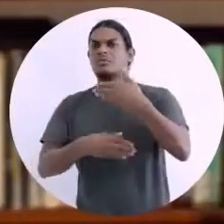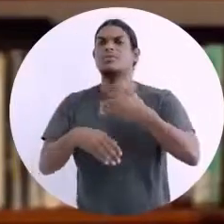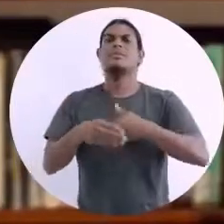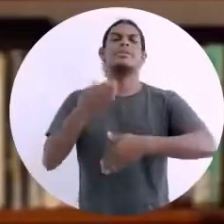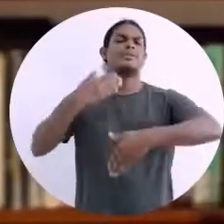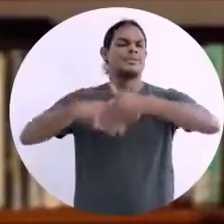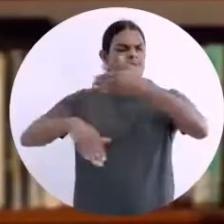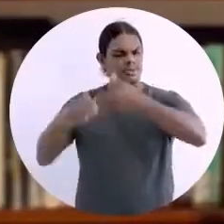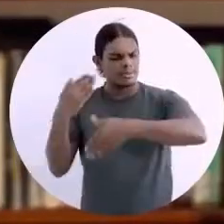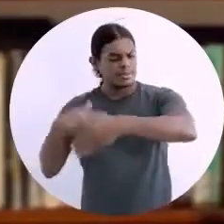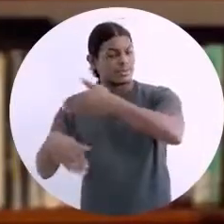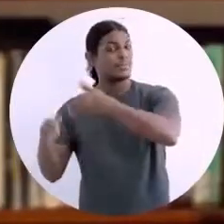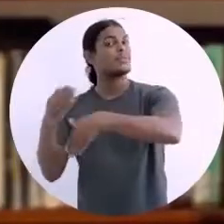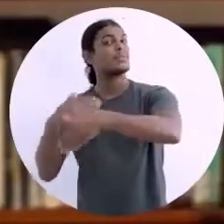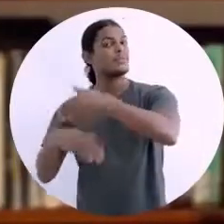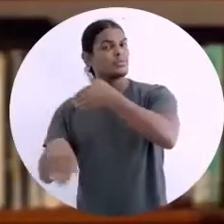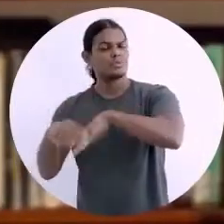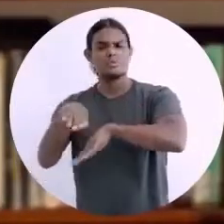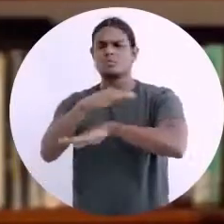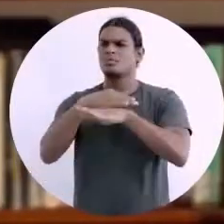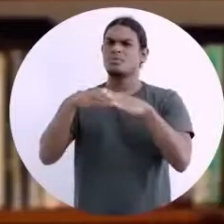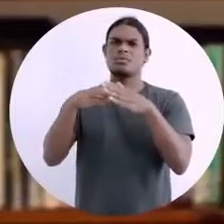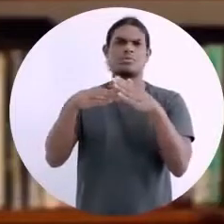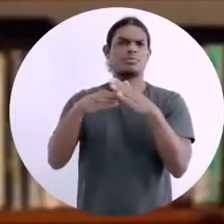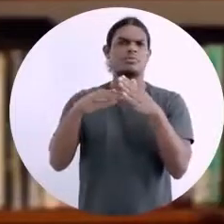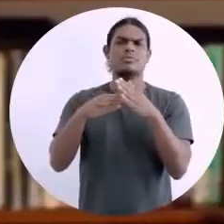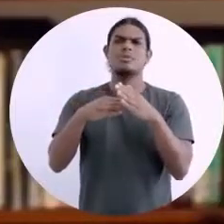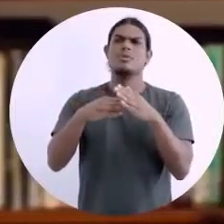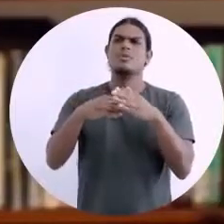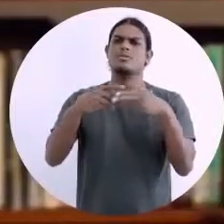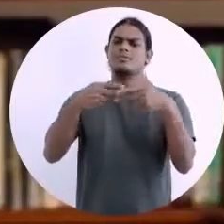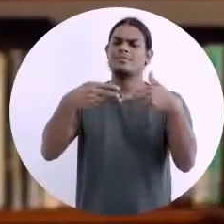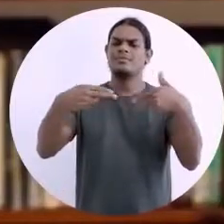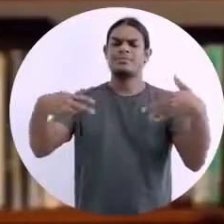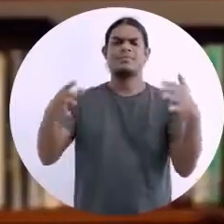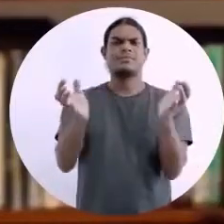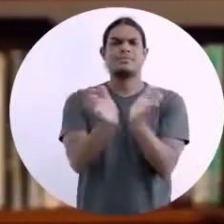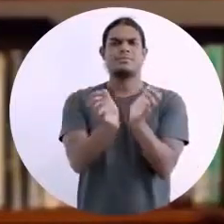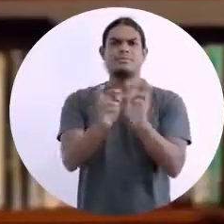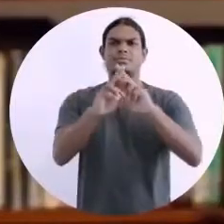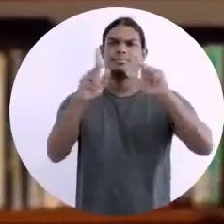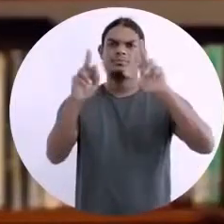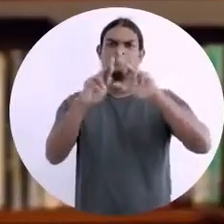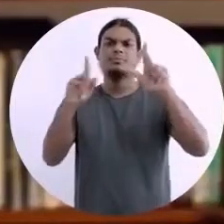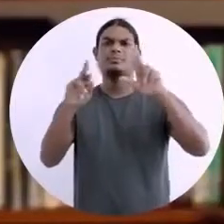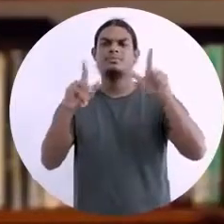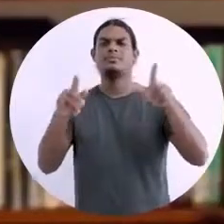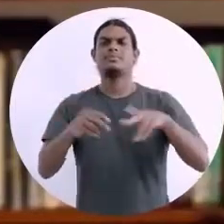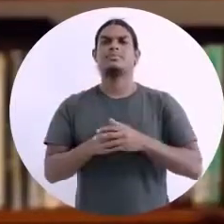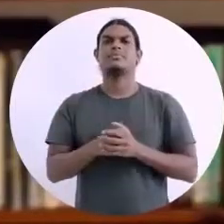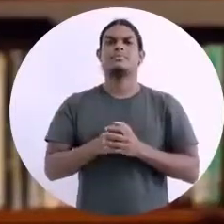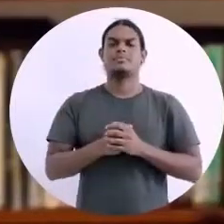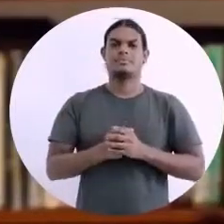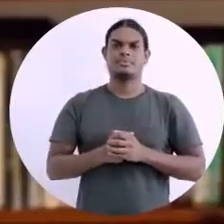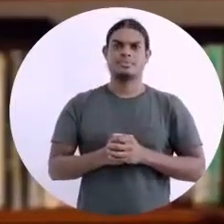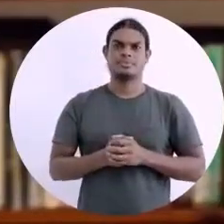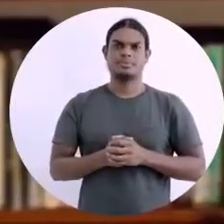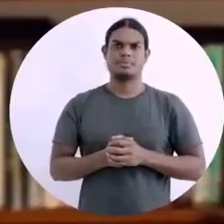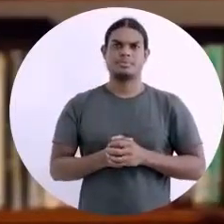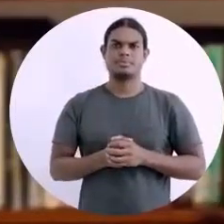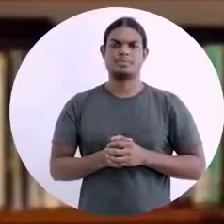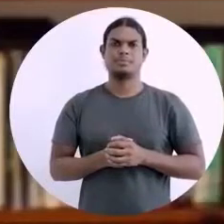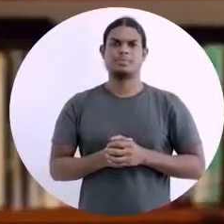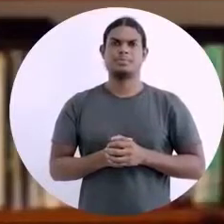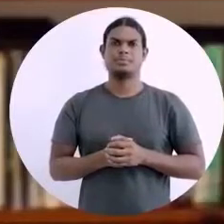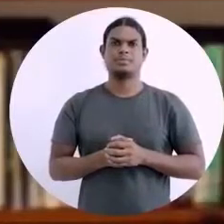lógica de organização do conhecimento. É uma árvore. Gênero, espécie. E aí vocês